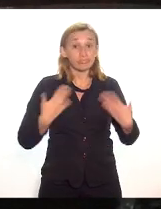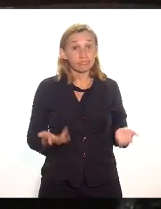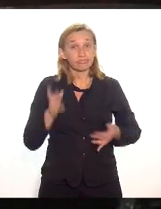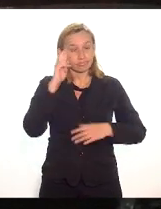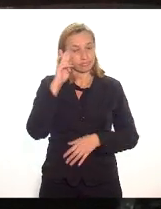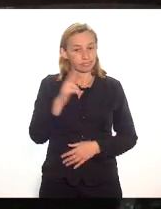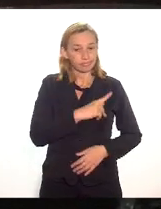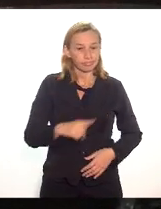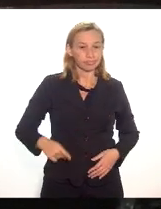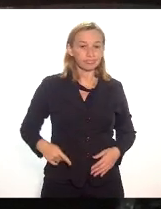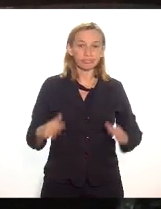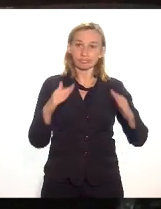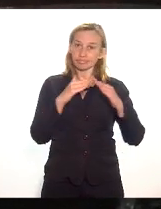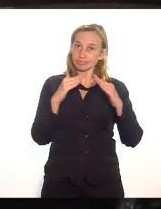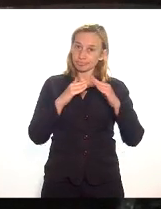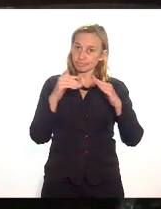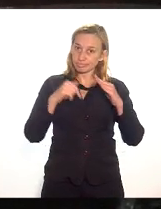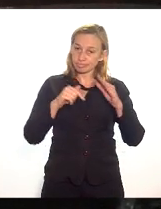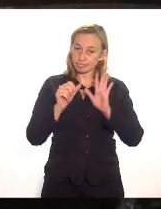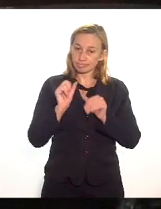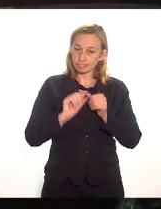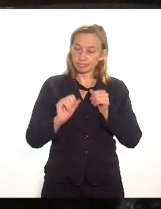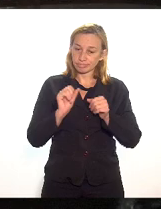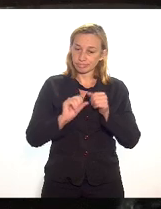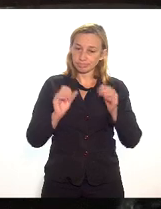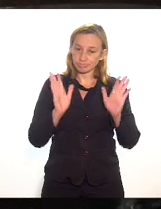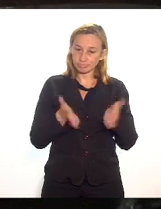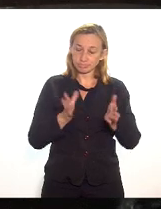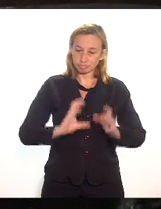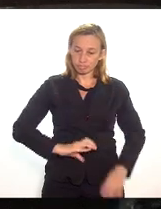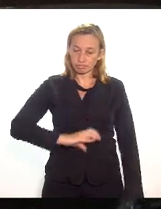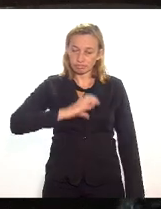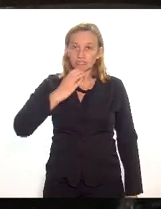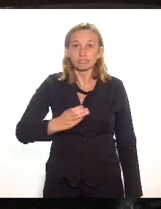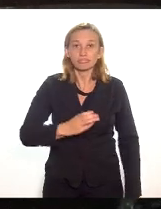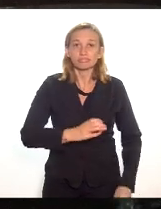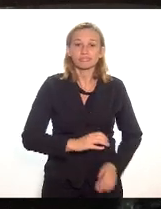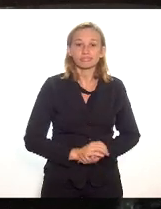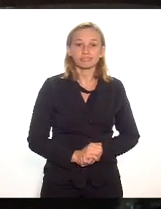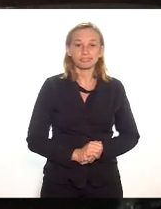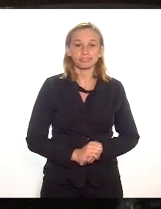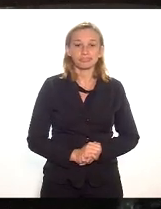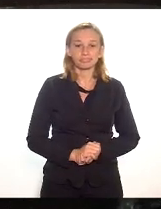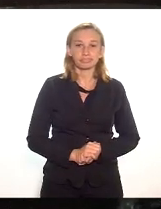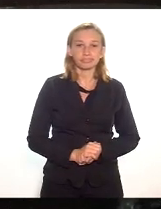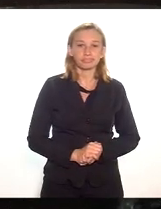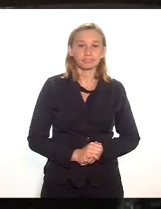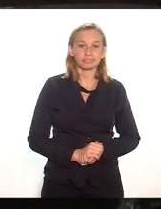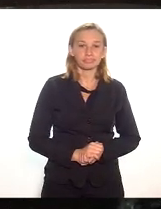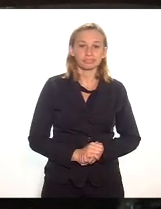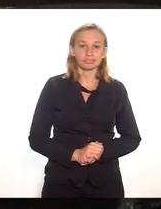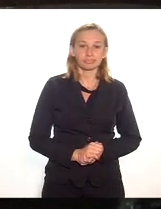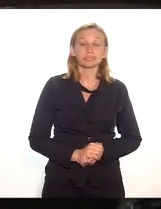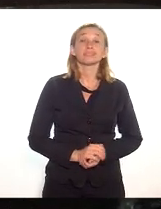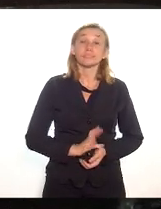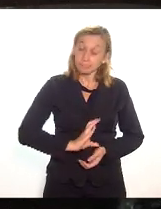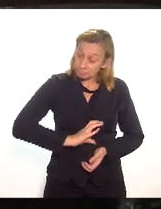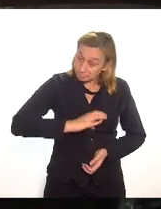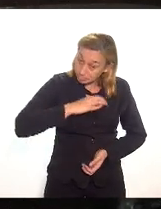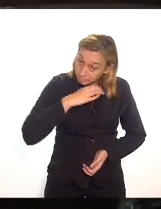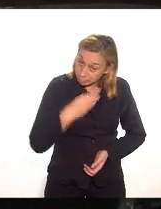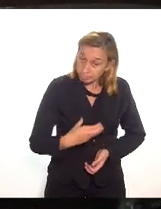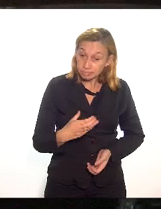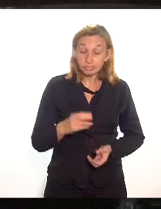o que essa casa fez aqui hoje foi ter a coragem de legislar foi ter a coragem